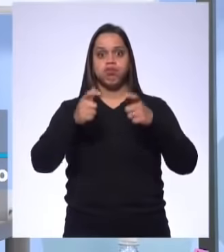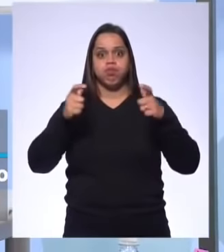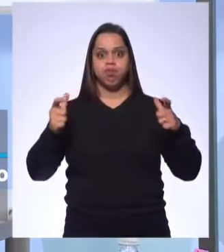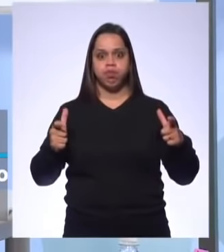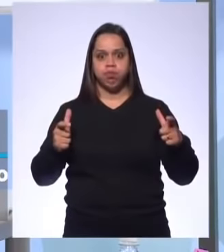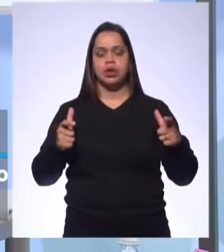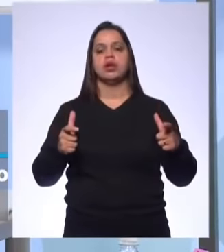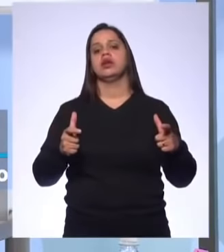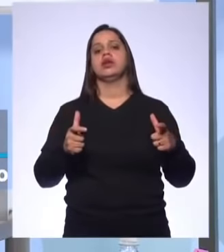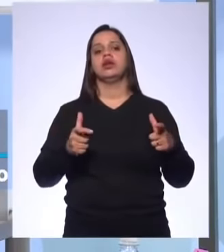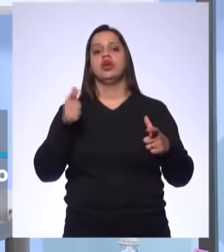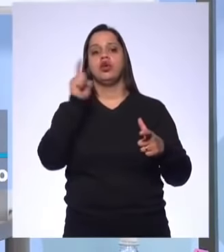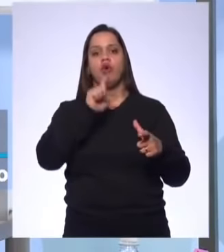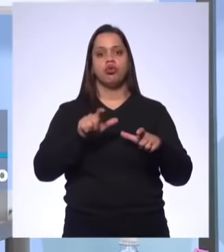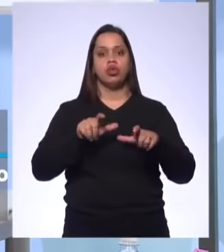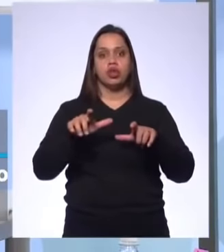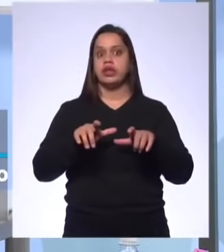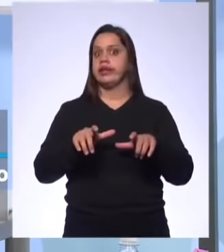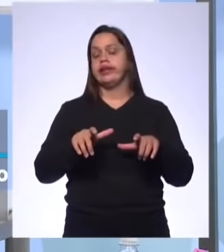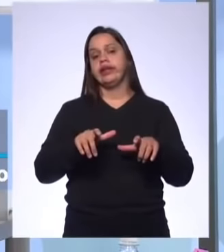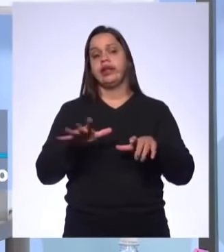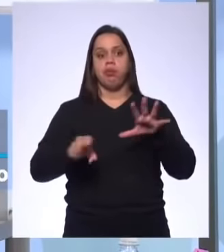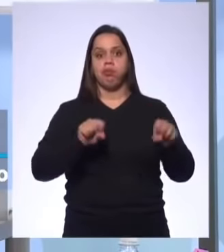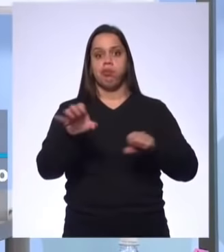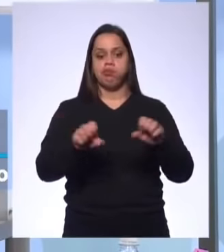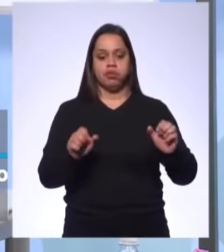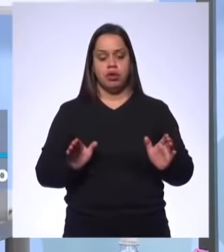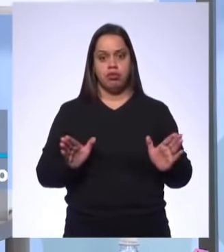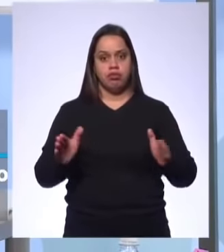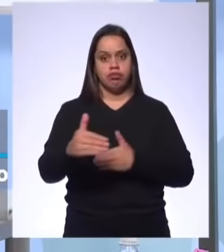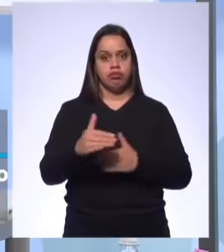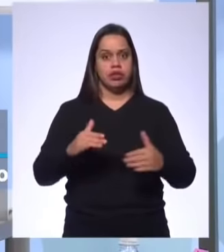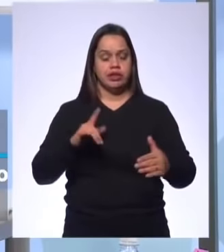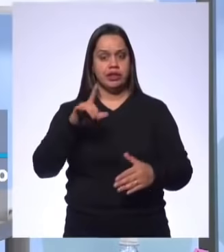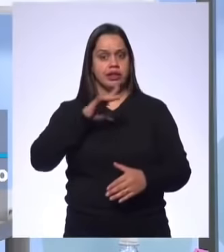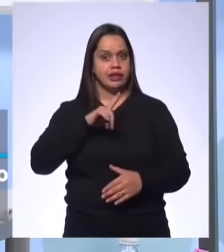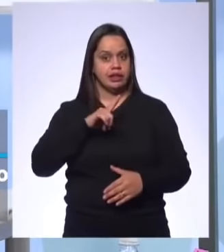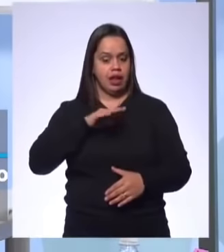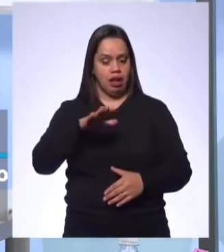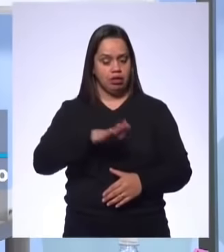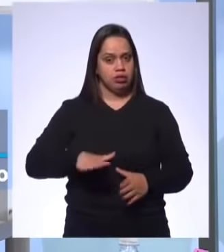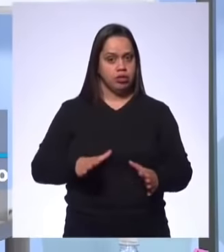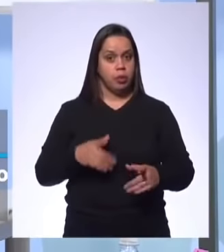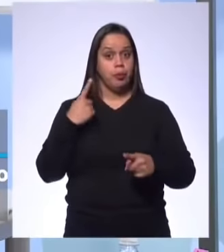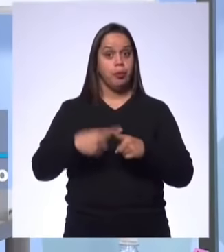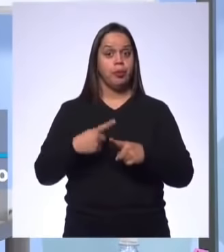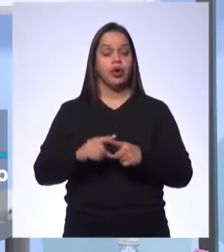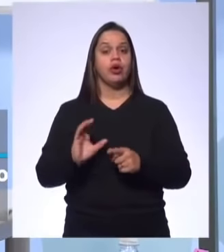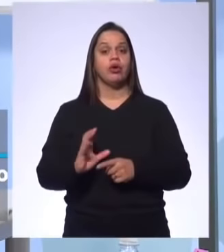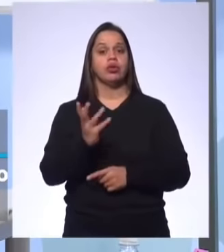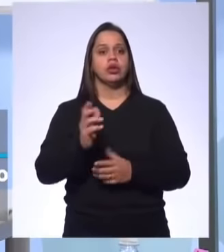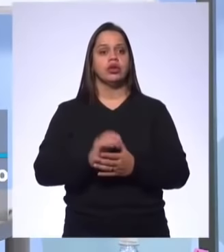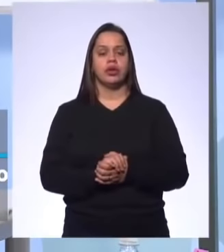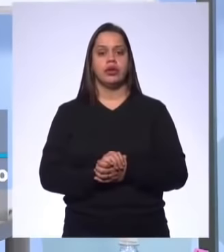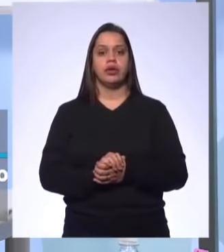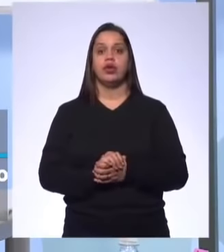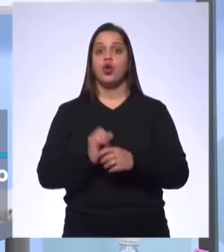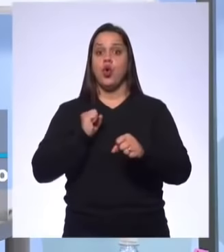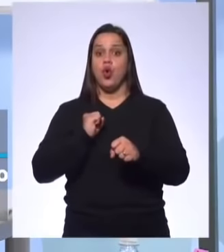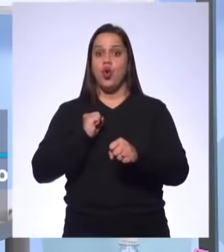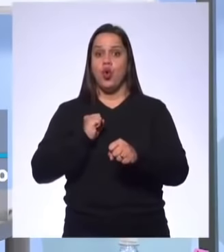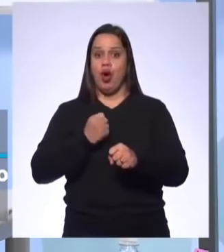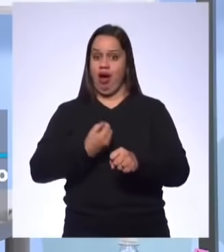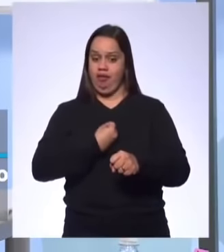juntar mais peças aqui, ele não tinha mais como fazer isto. Por quê? O escravismo, ele começou a